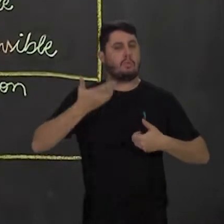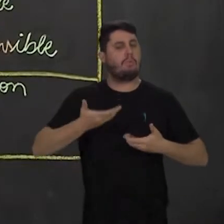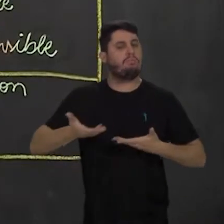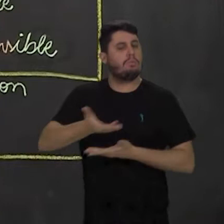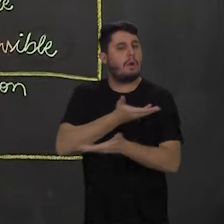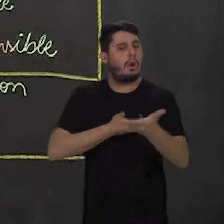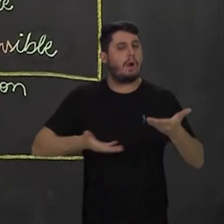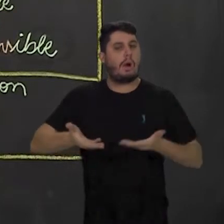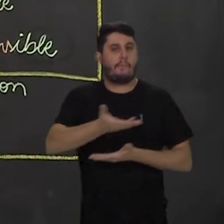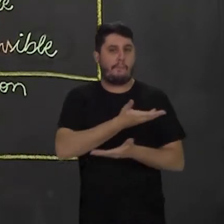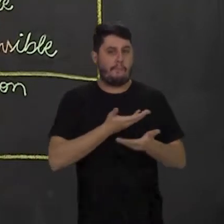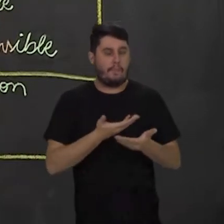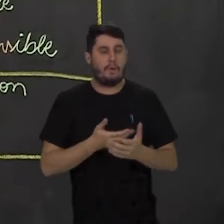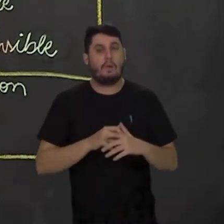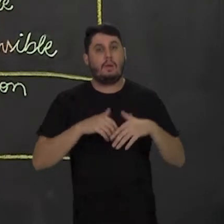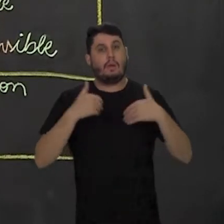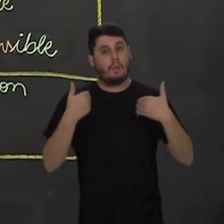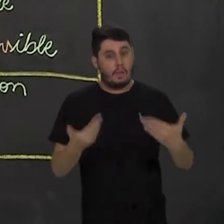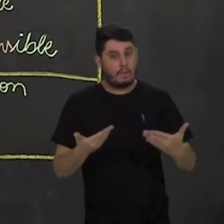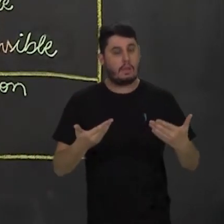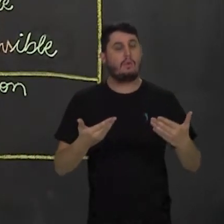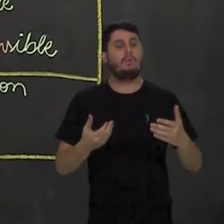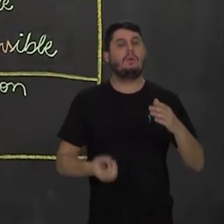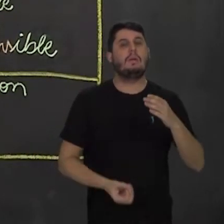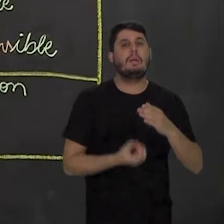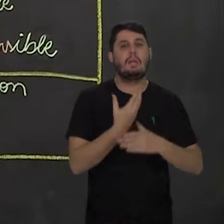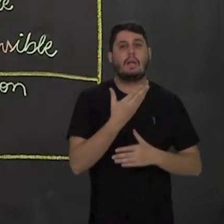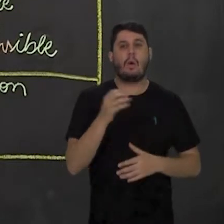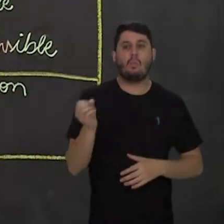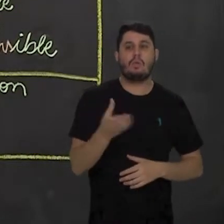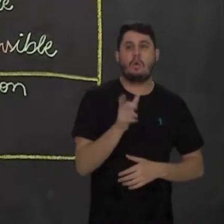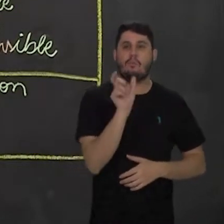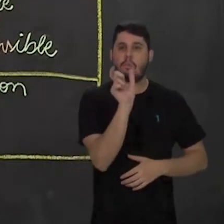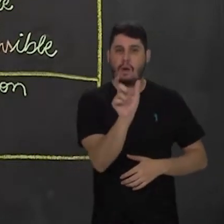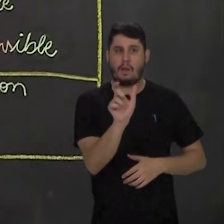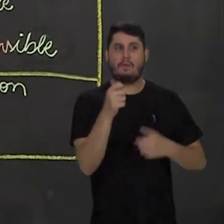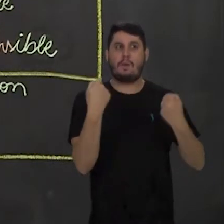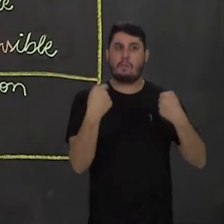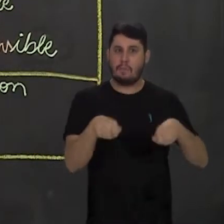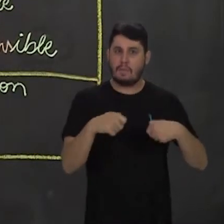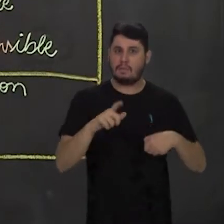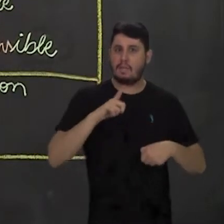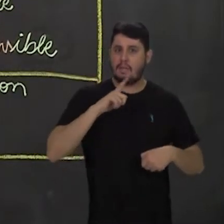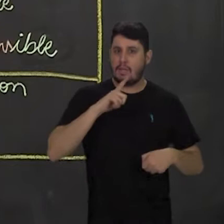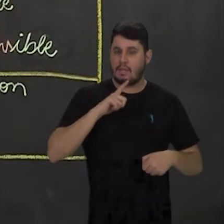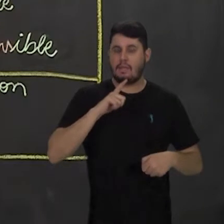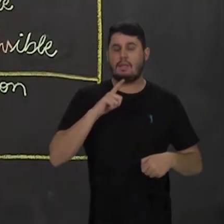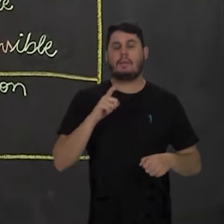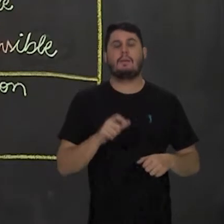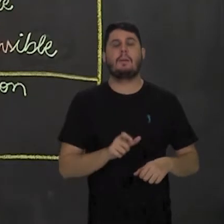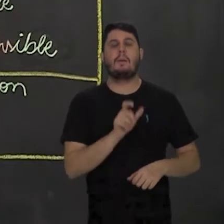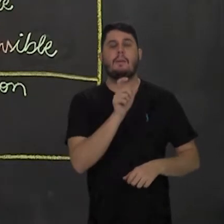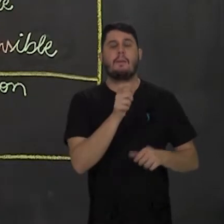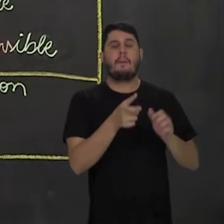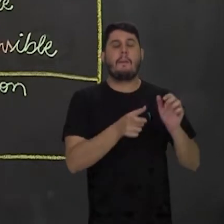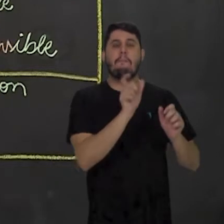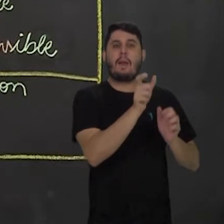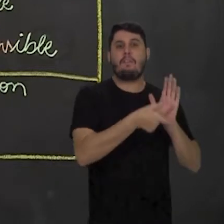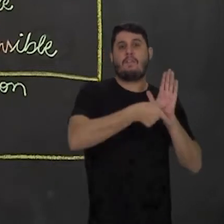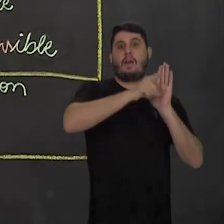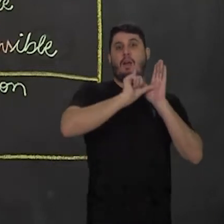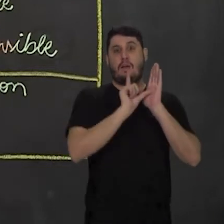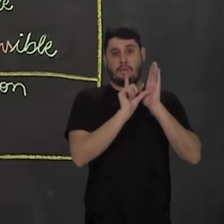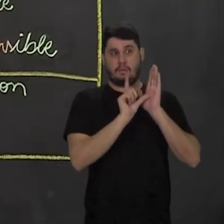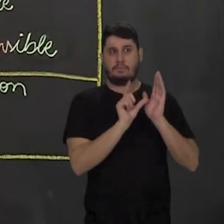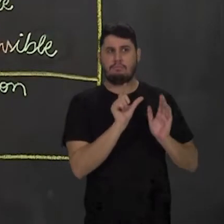para formarmos nossas novas palavras, temos o processo de prefixação, ou seja, o acréscimo de